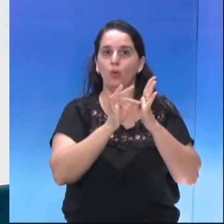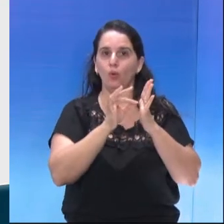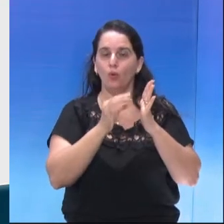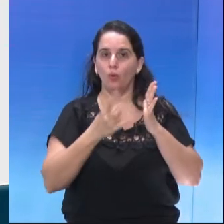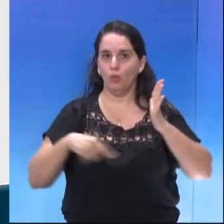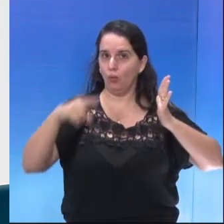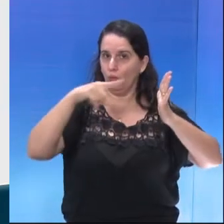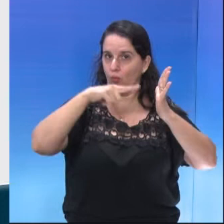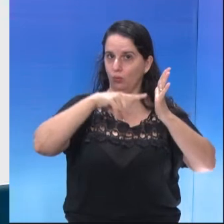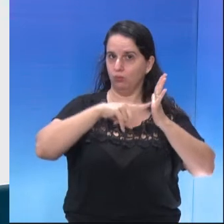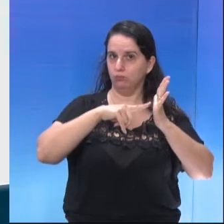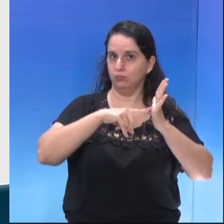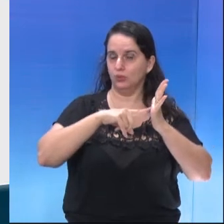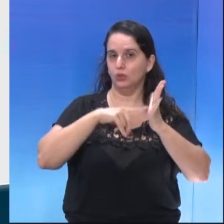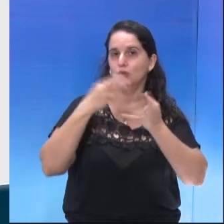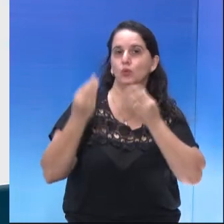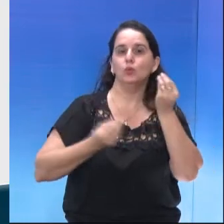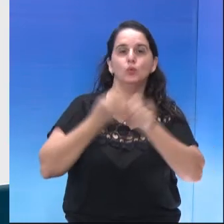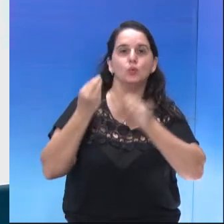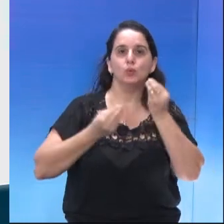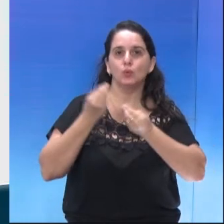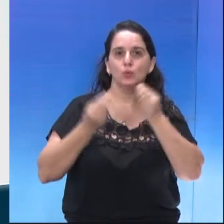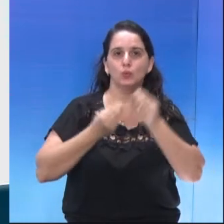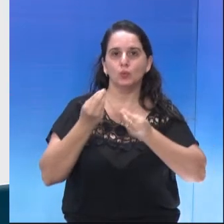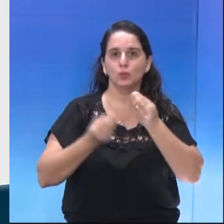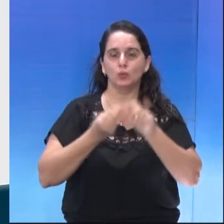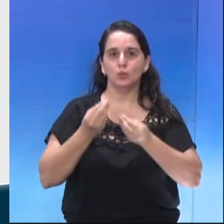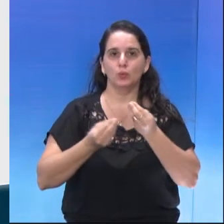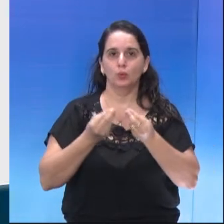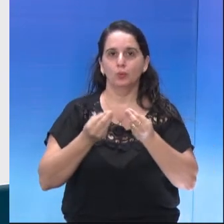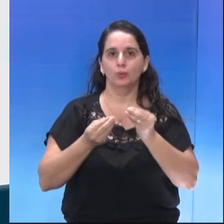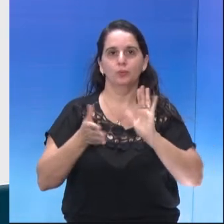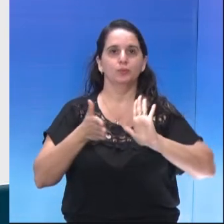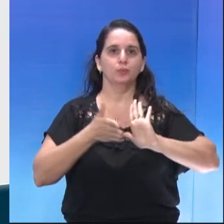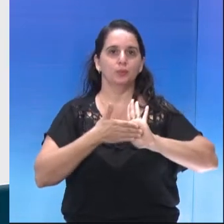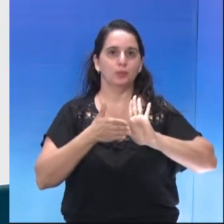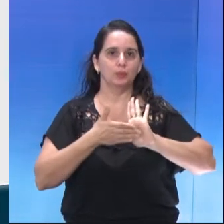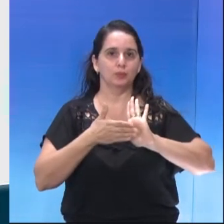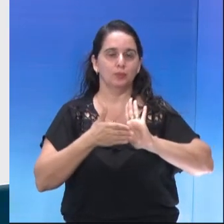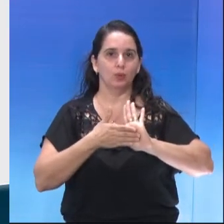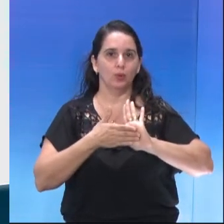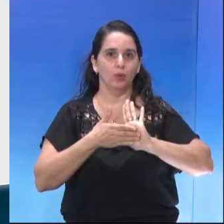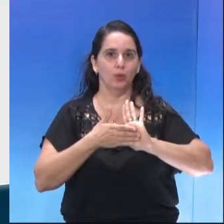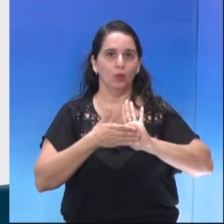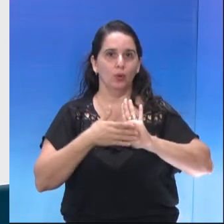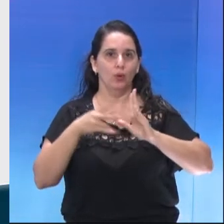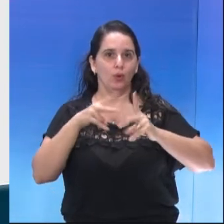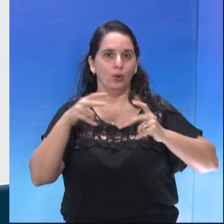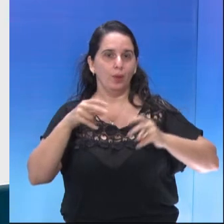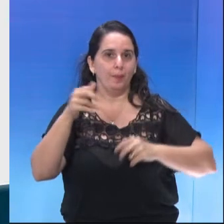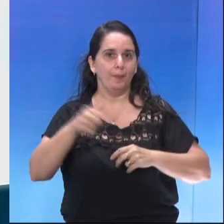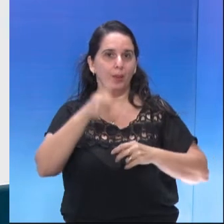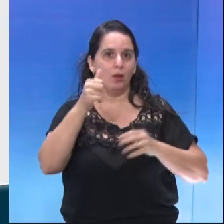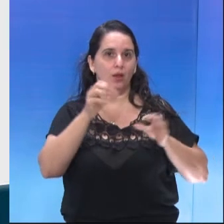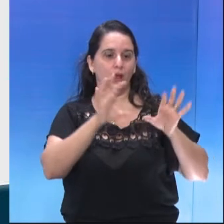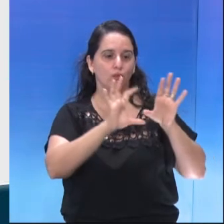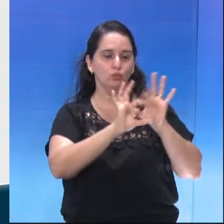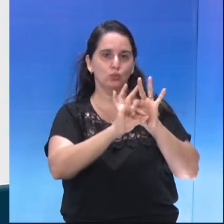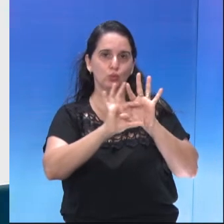objetivamente o como, não é? O como propor ações conjuntas,